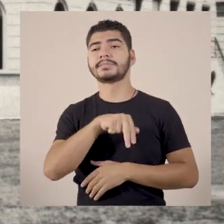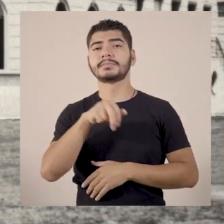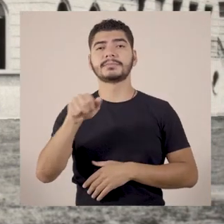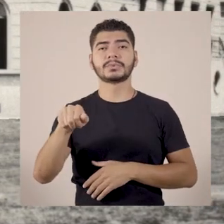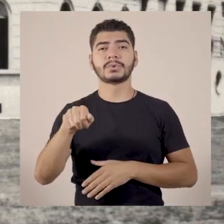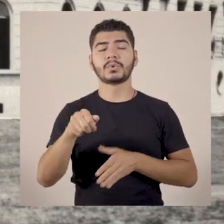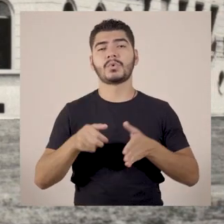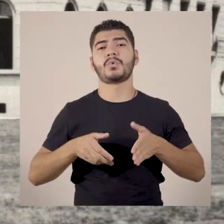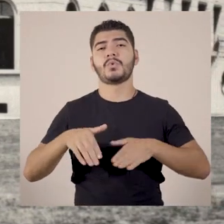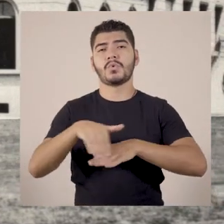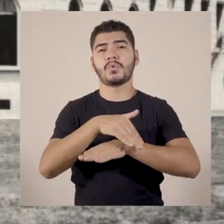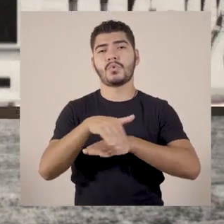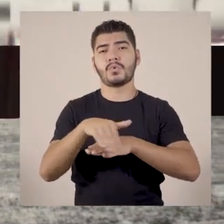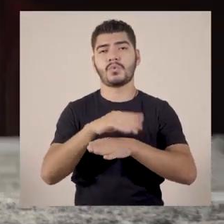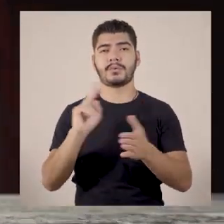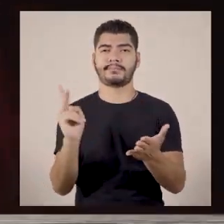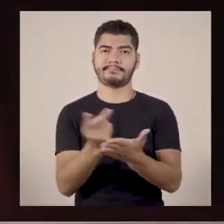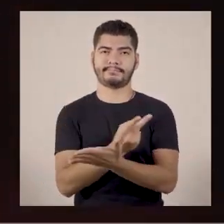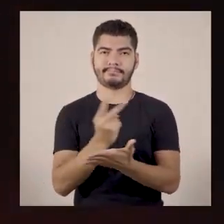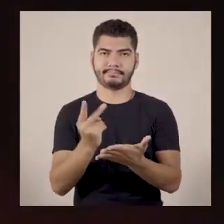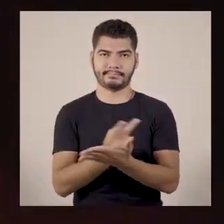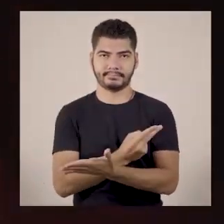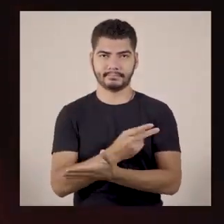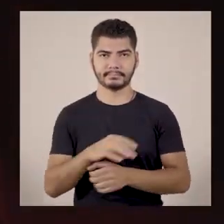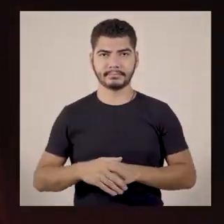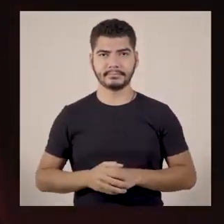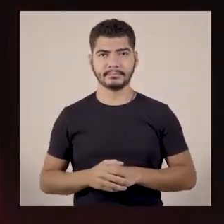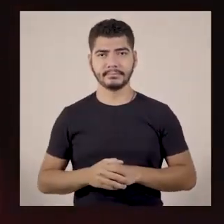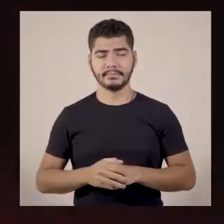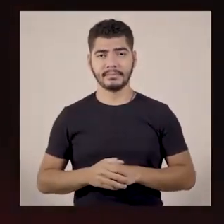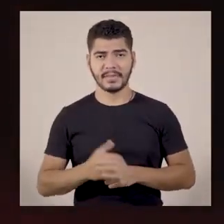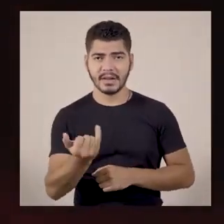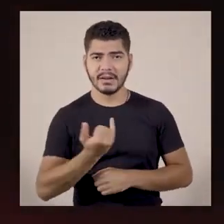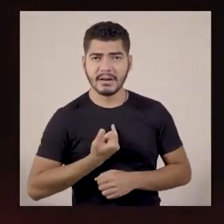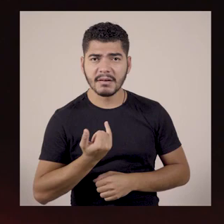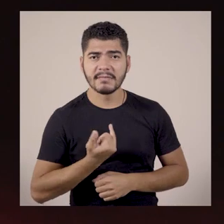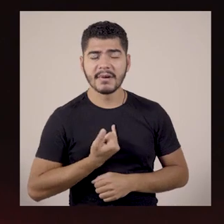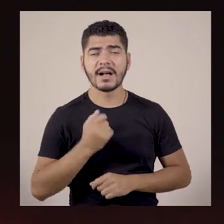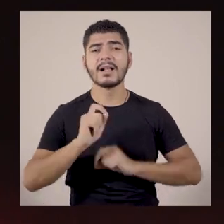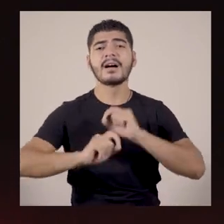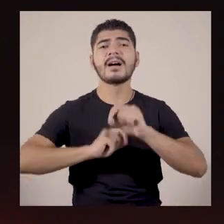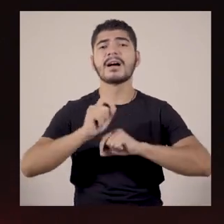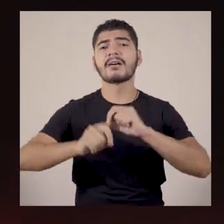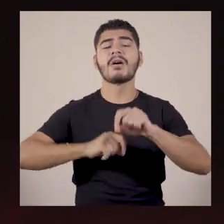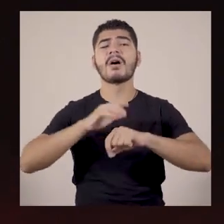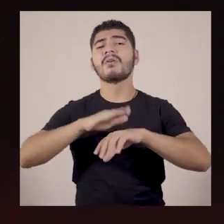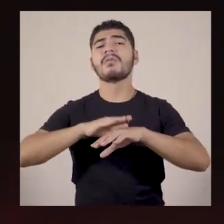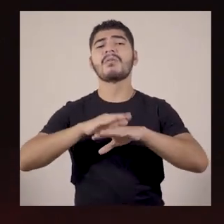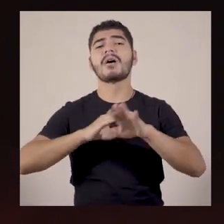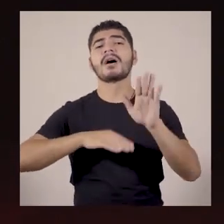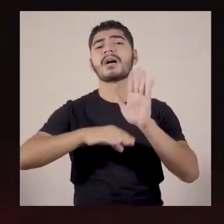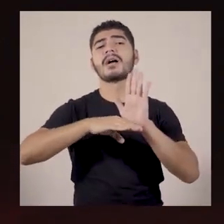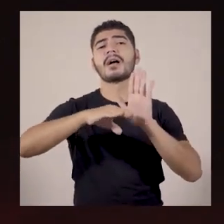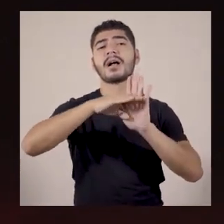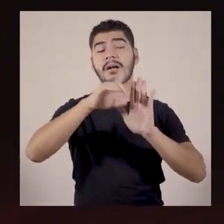pela rua errada. Me diz, sinhá, quem é a